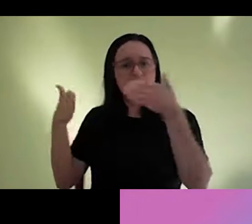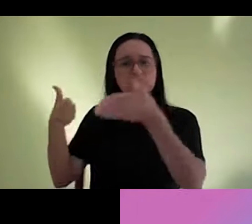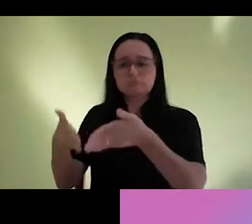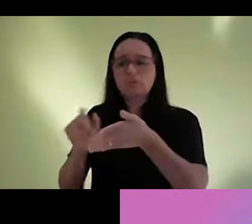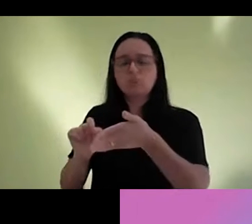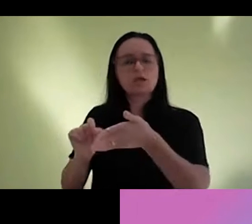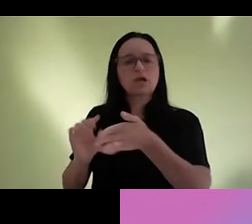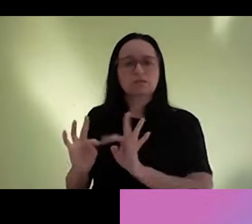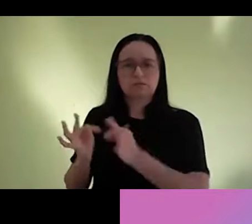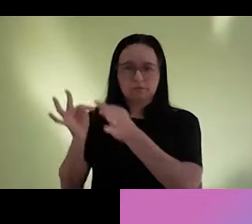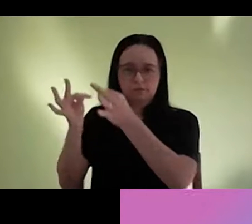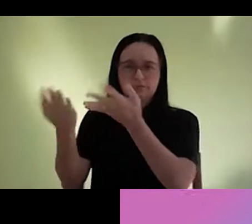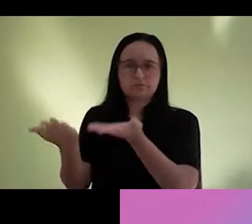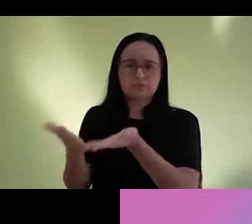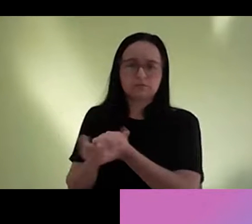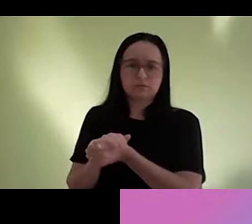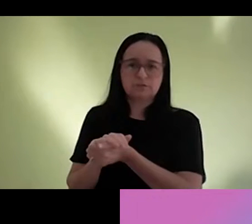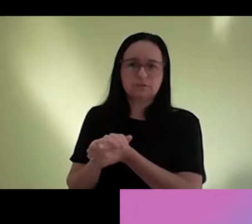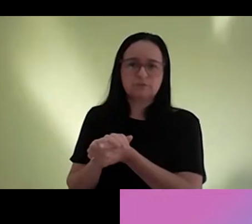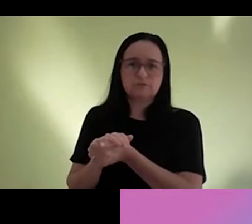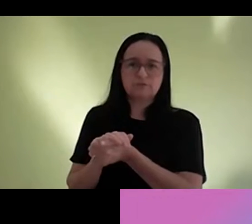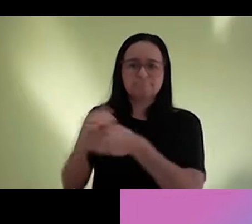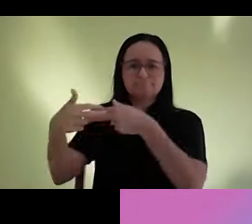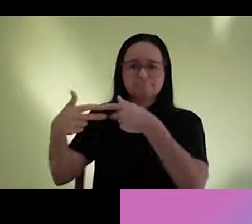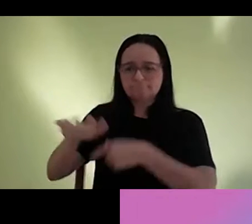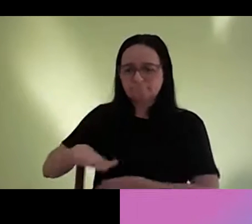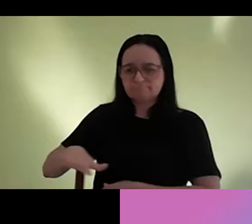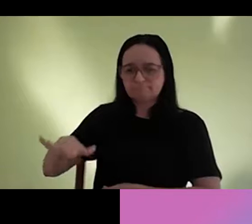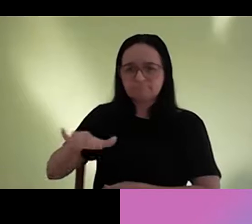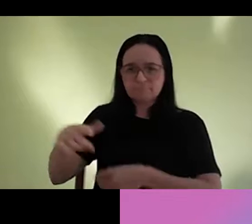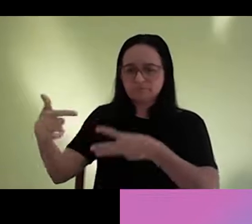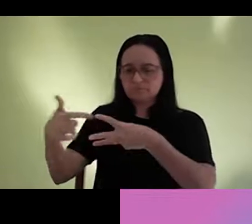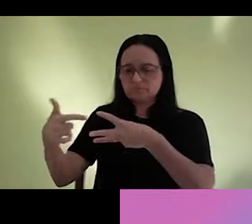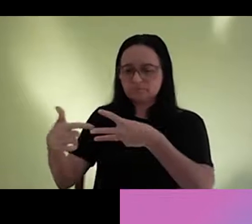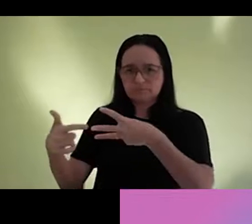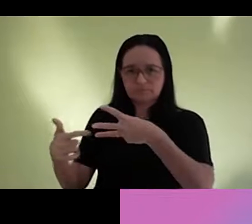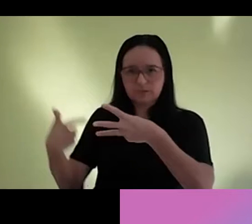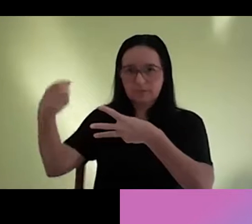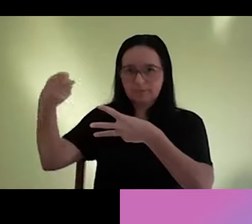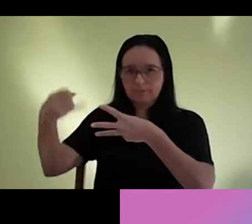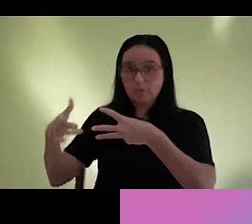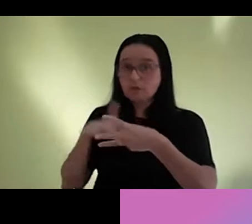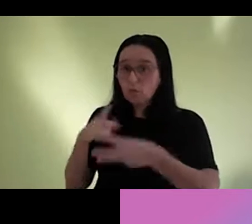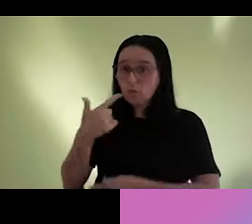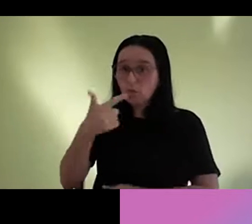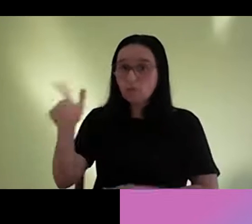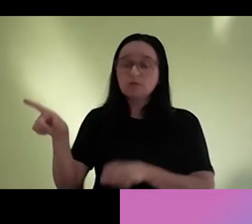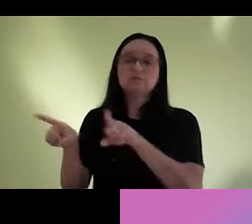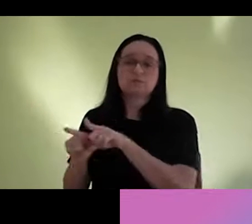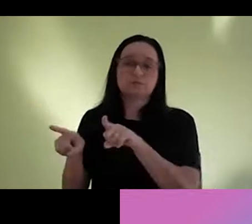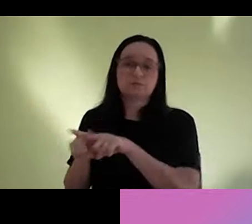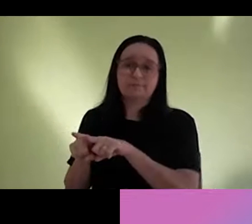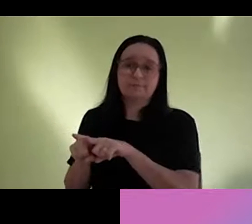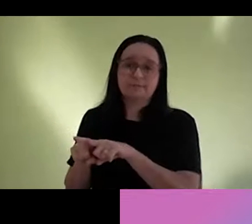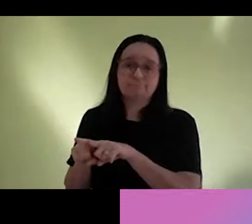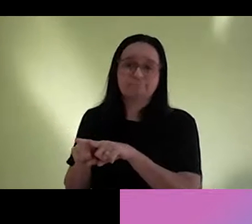tecnologias que é o cognitivo analytics e blockchain mas existem outras entendeu que até nos atende